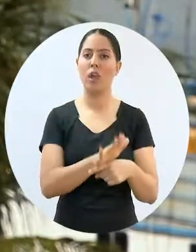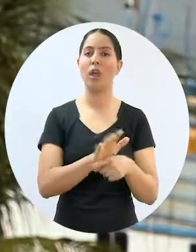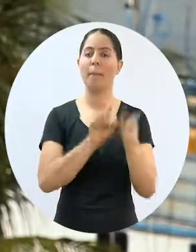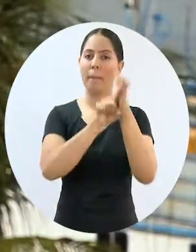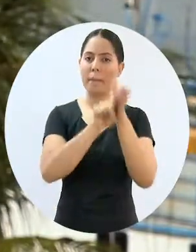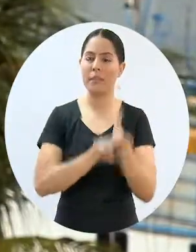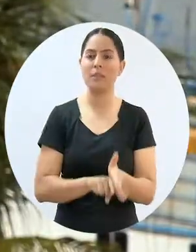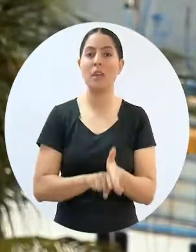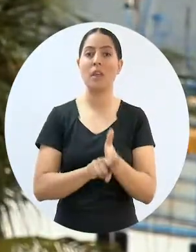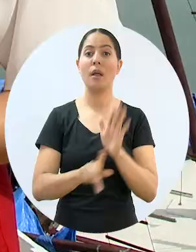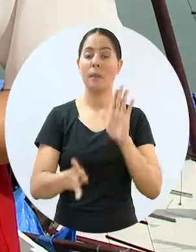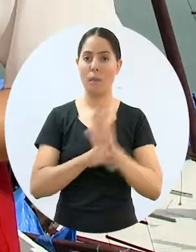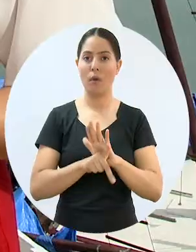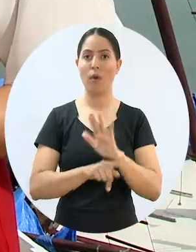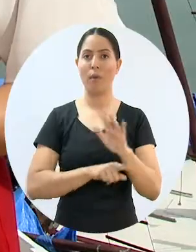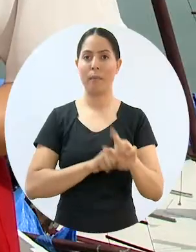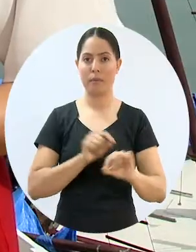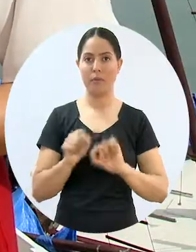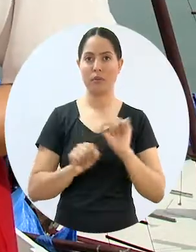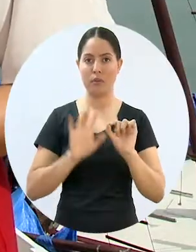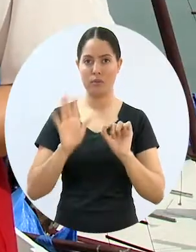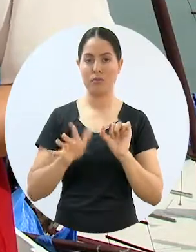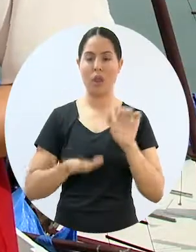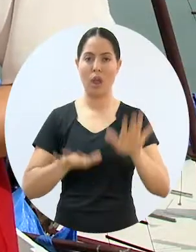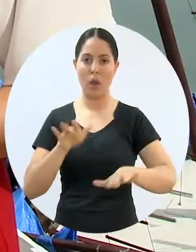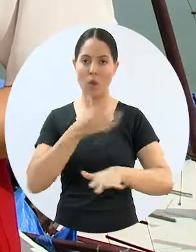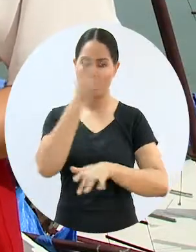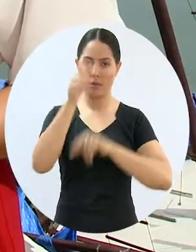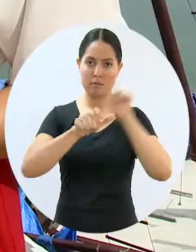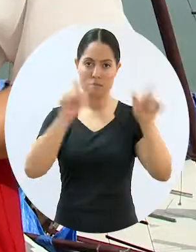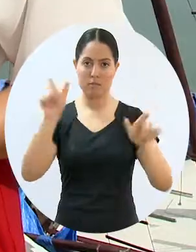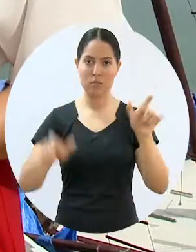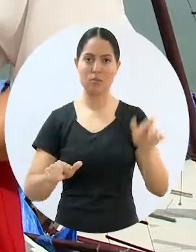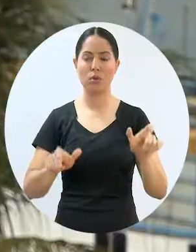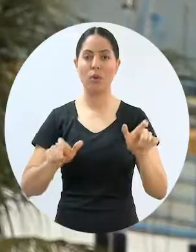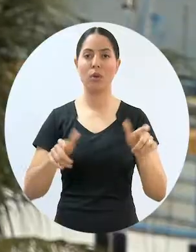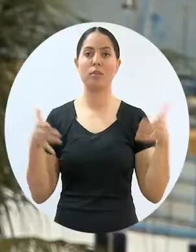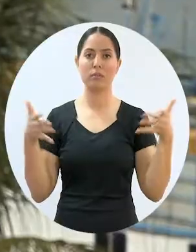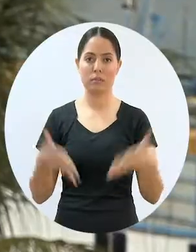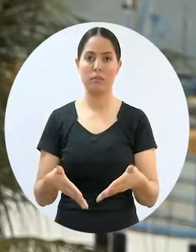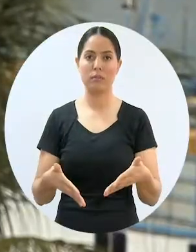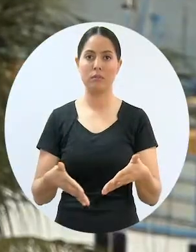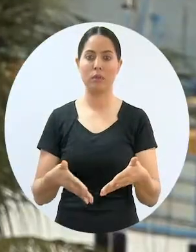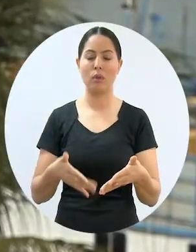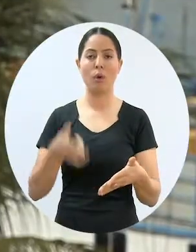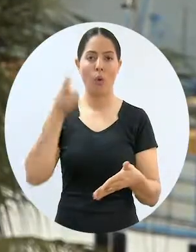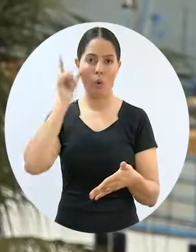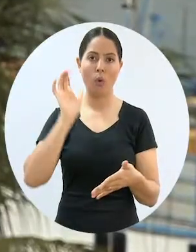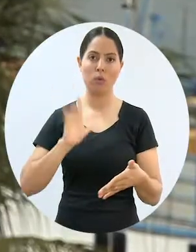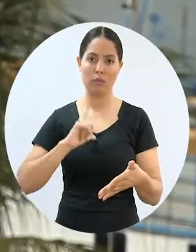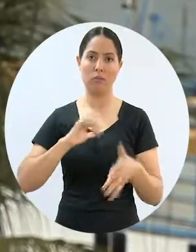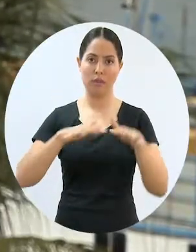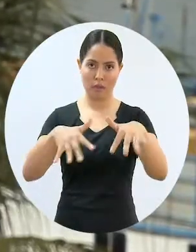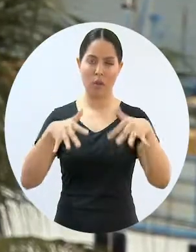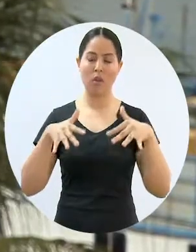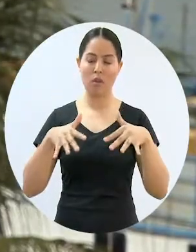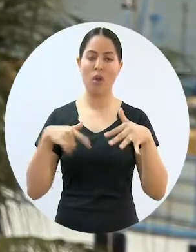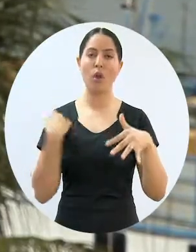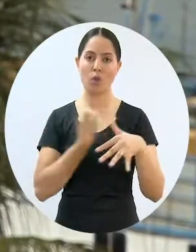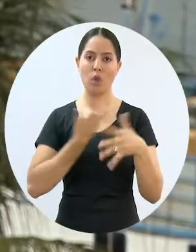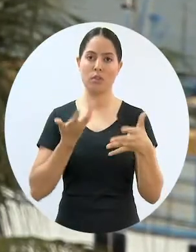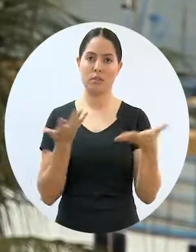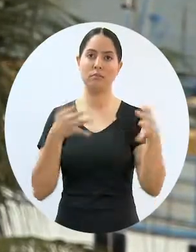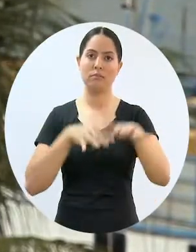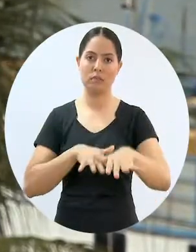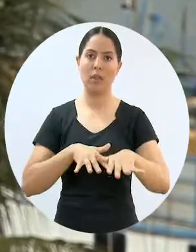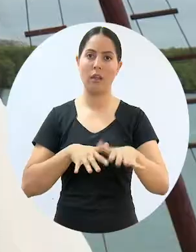essas pesquisas específicas, como foram sugeridos por alguns participantes da audiência de ontem, nós pretendemos incluir